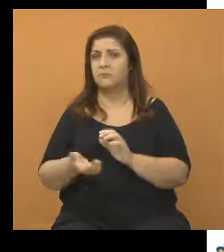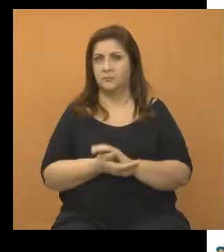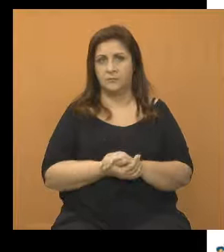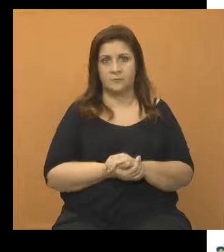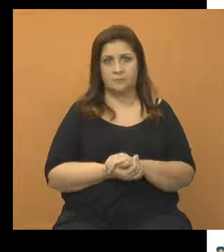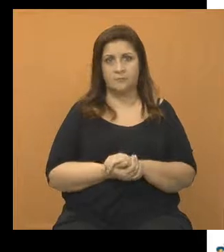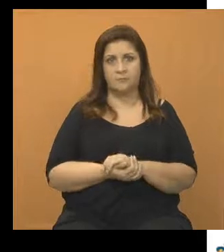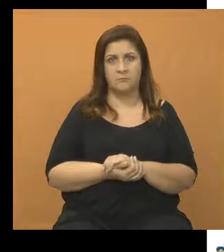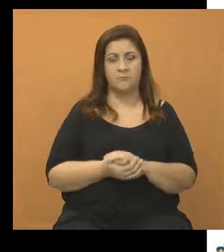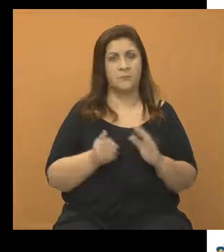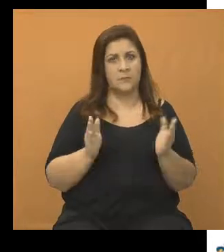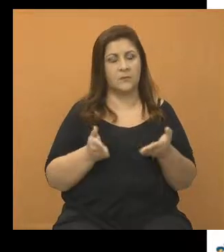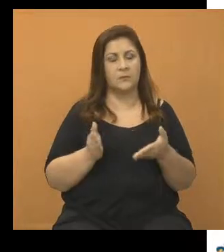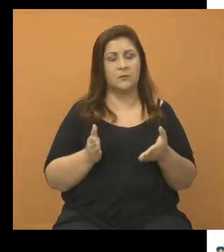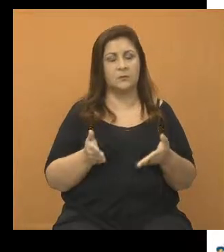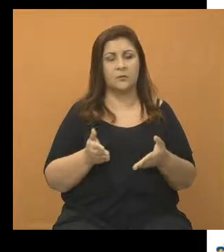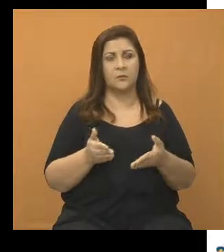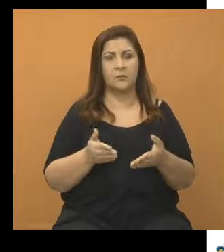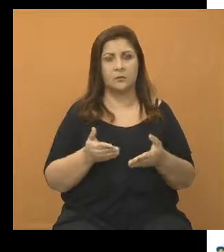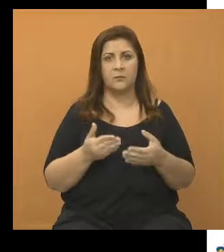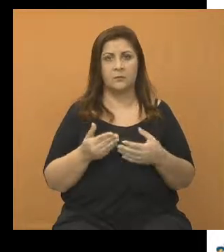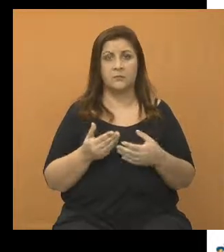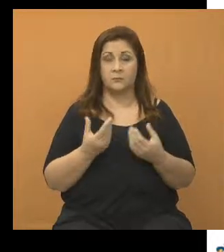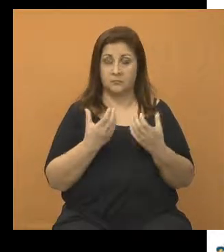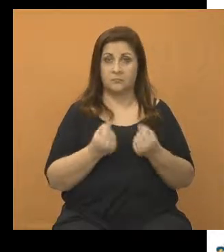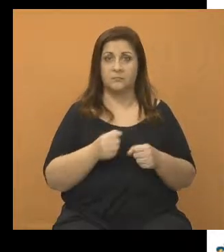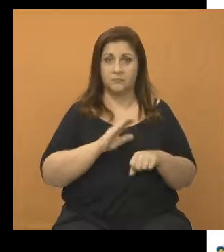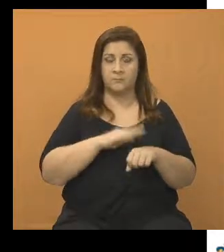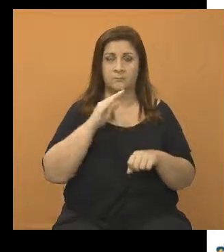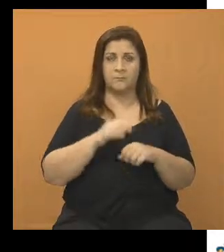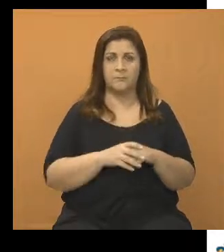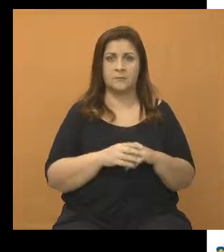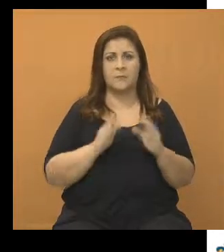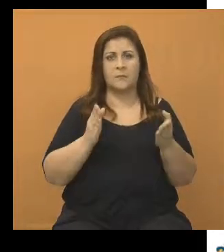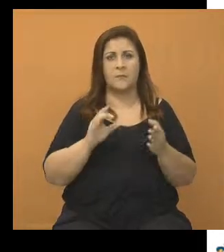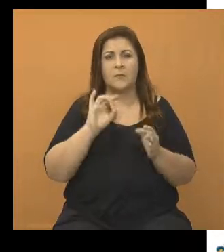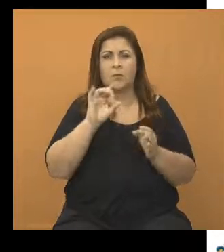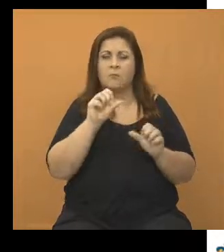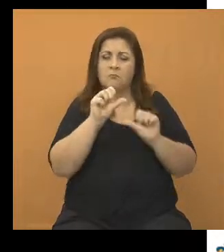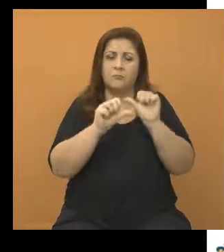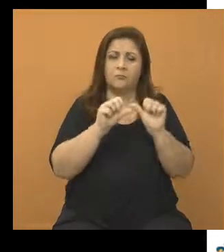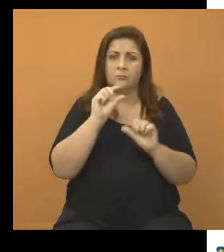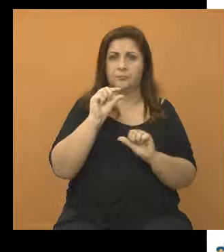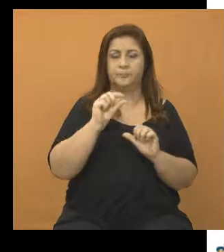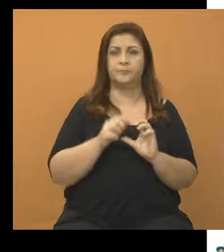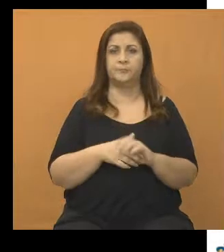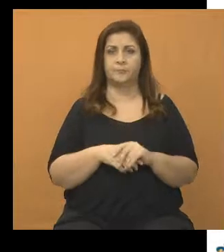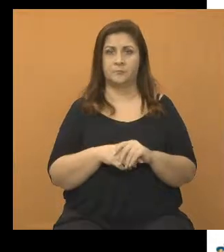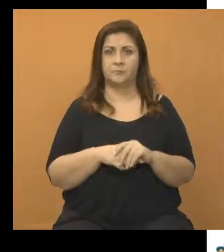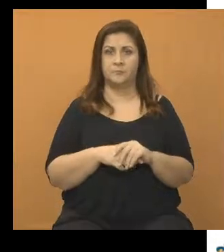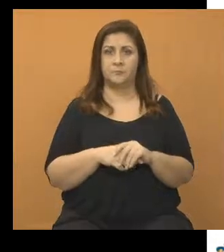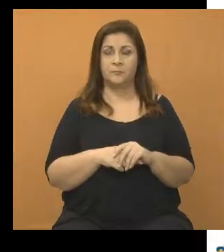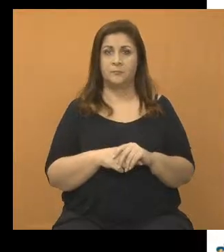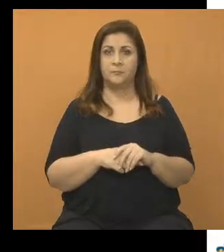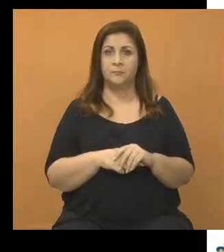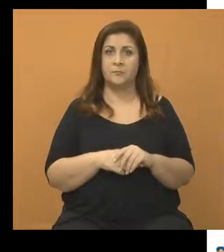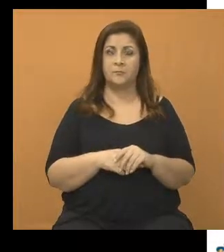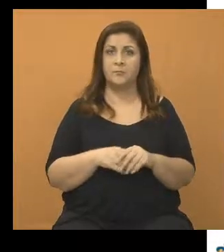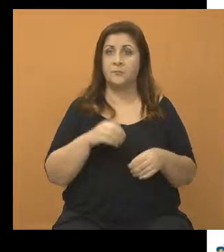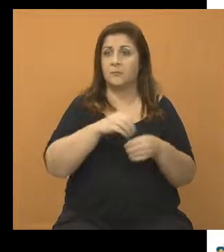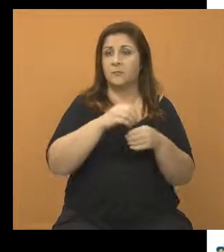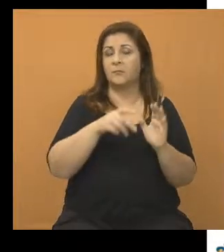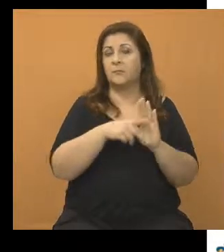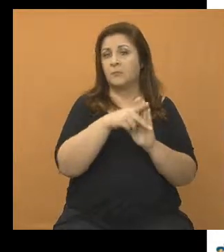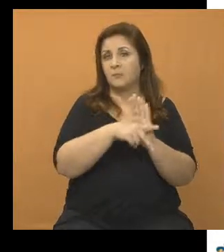Então, já houve uma acomodação de porcentagem, então aqui só teve uma correção dos valores. E dentre os projetos, né, que aqui a